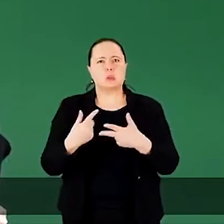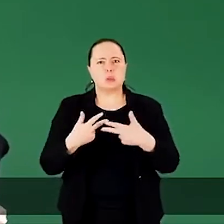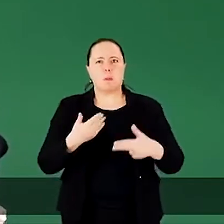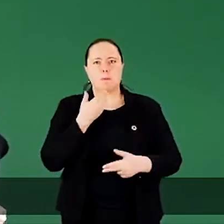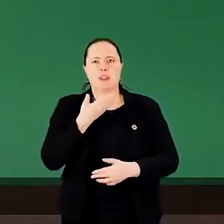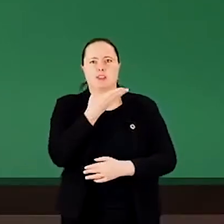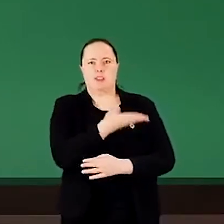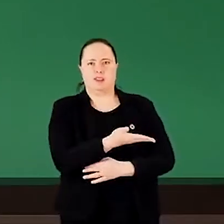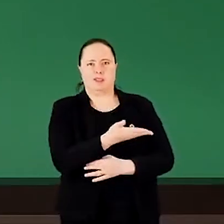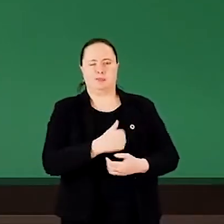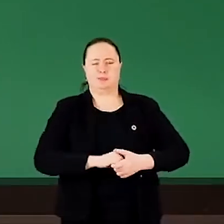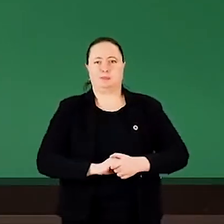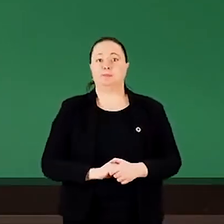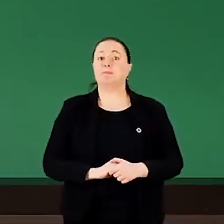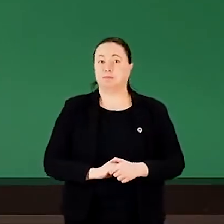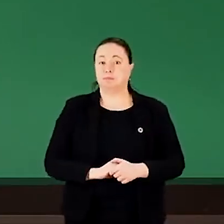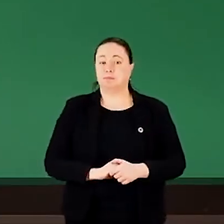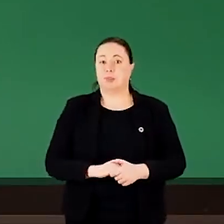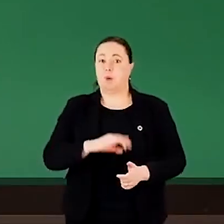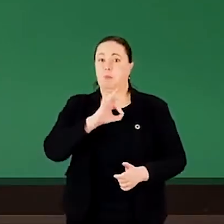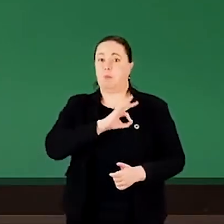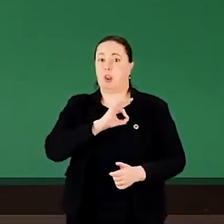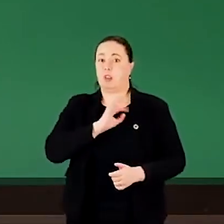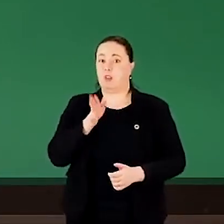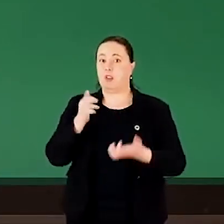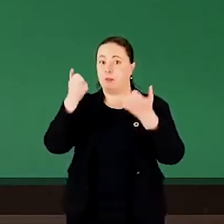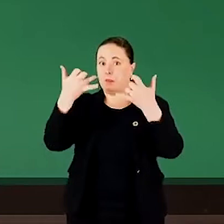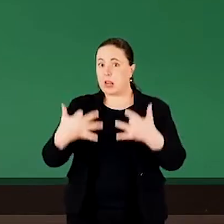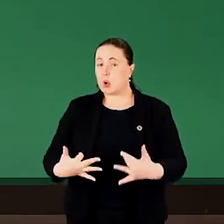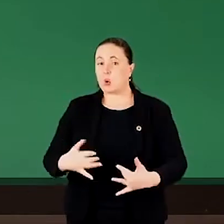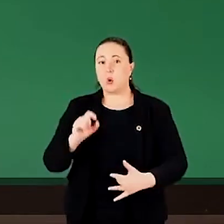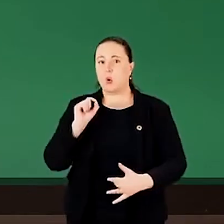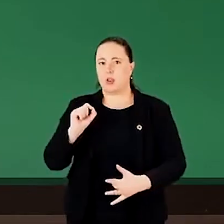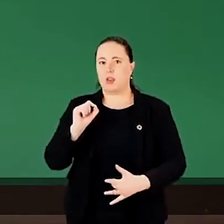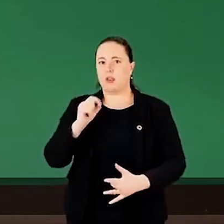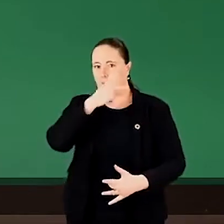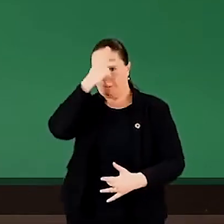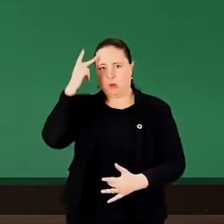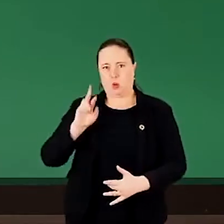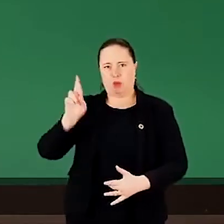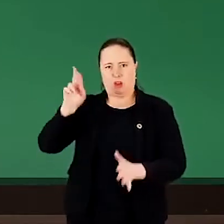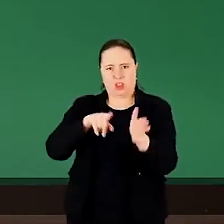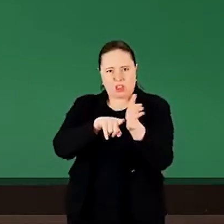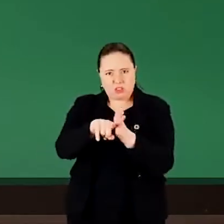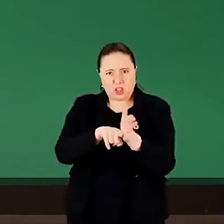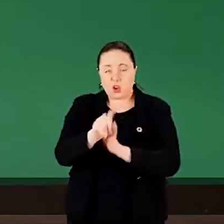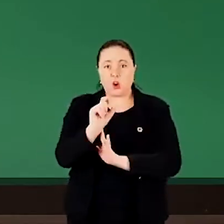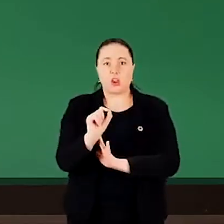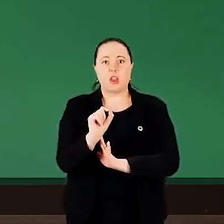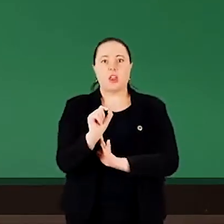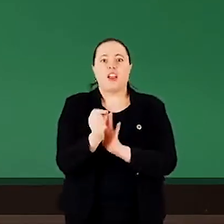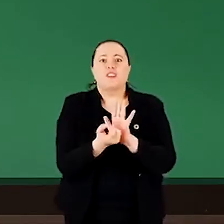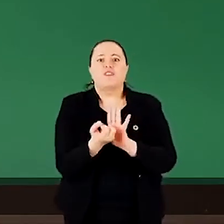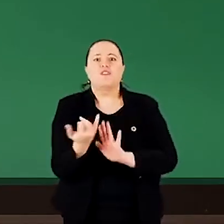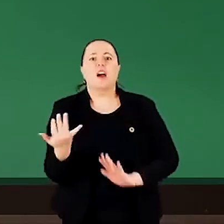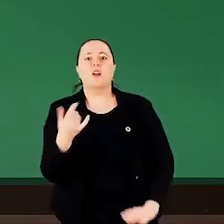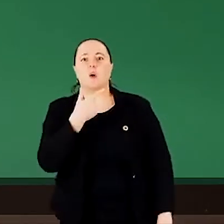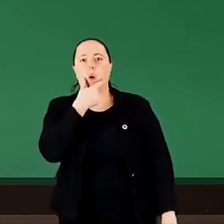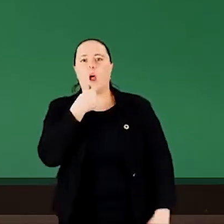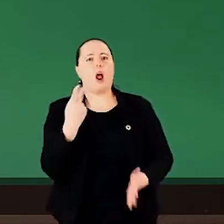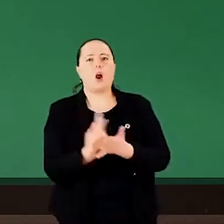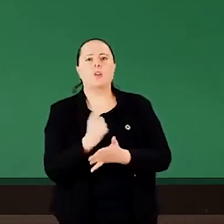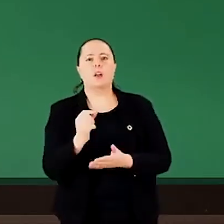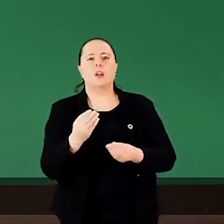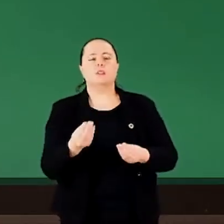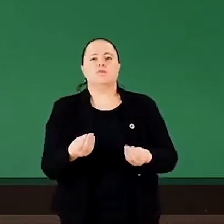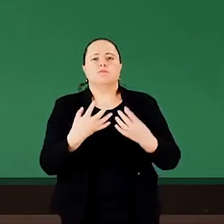para estes meninos. Segundo o relato dos policiais e dos delegados que investigaram o caso, muitos desses garotos